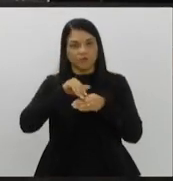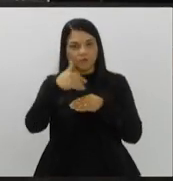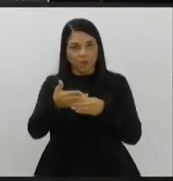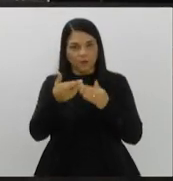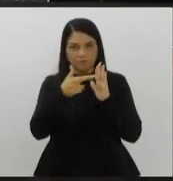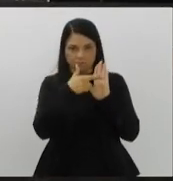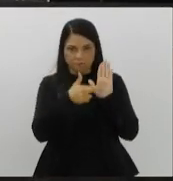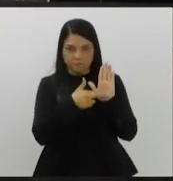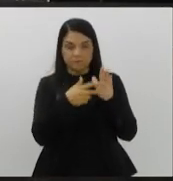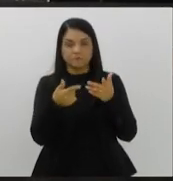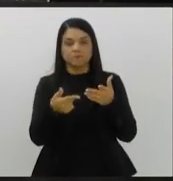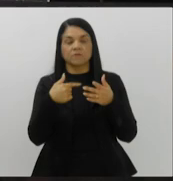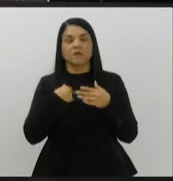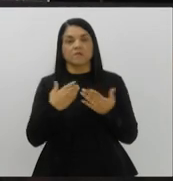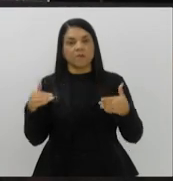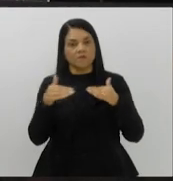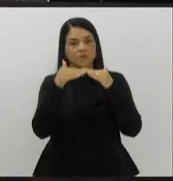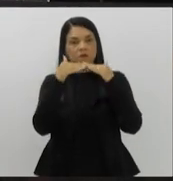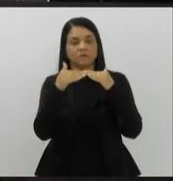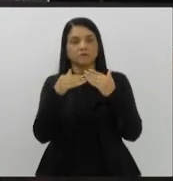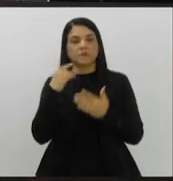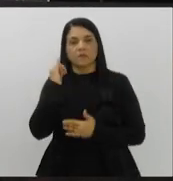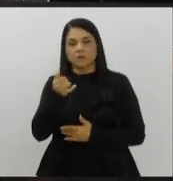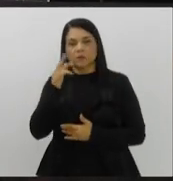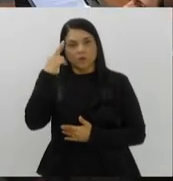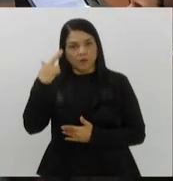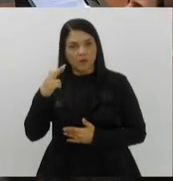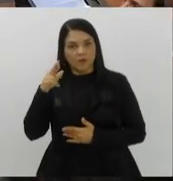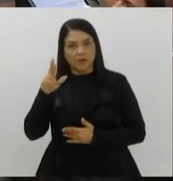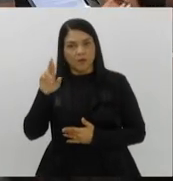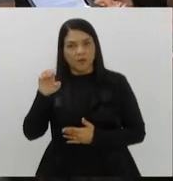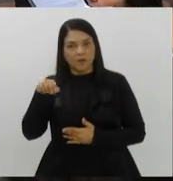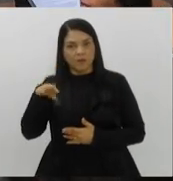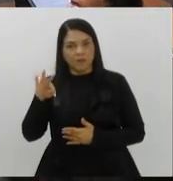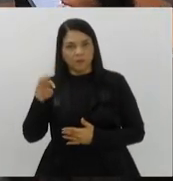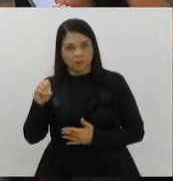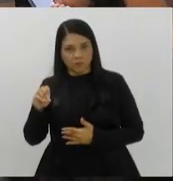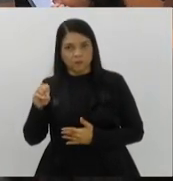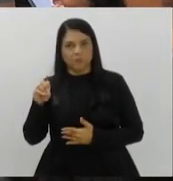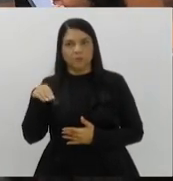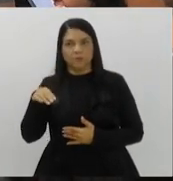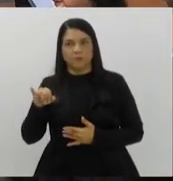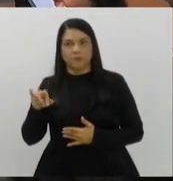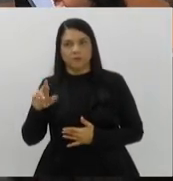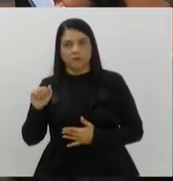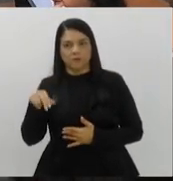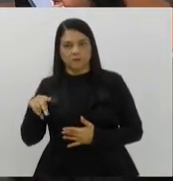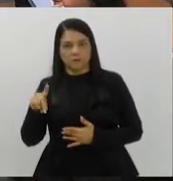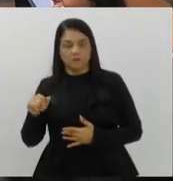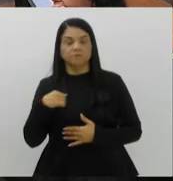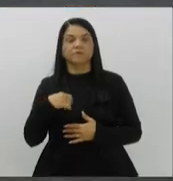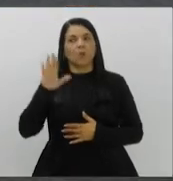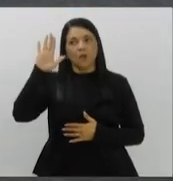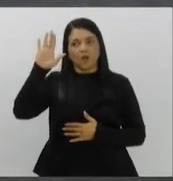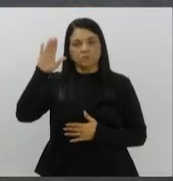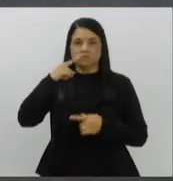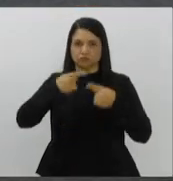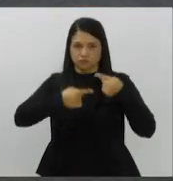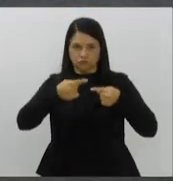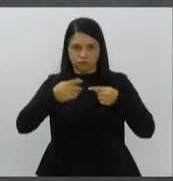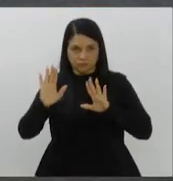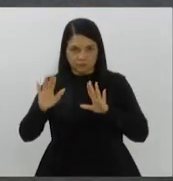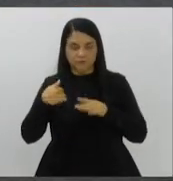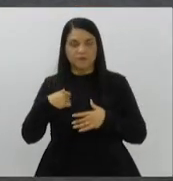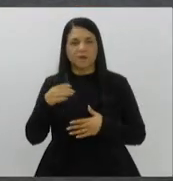Relator, deputado Renato Miranda. Em discussão, não havendo quem queira discutir. Não, eu quero discutir. Para discutir o deputado Carlos Mico. Mas serei